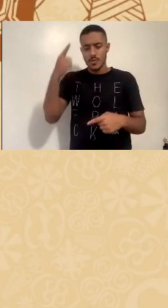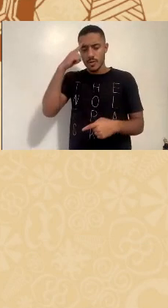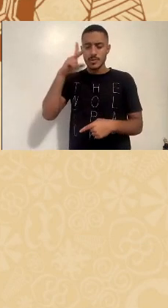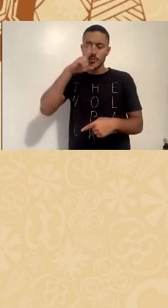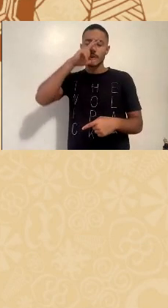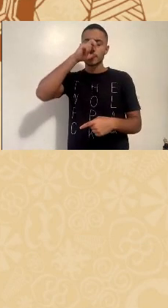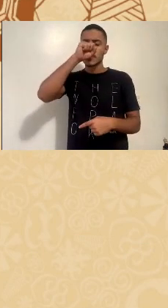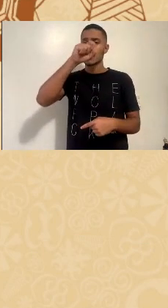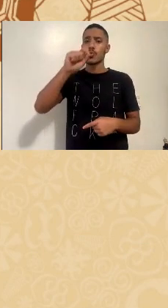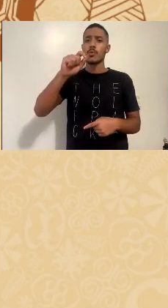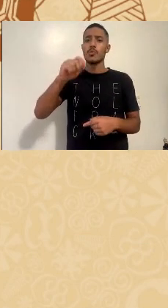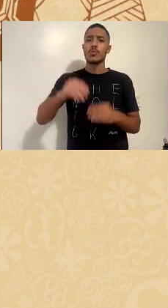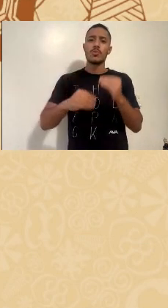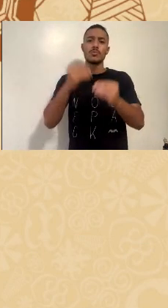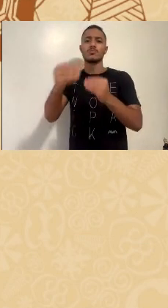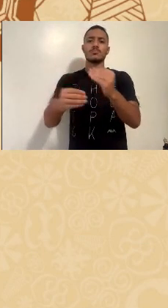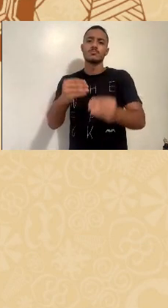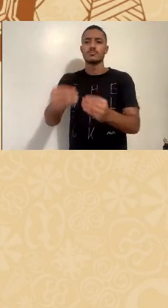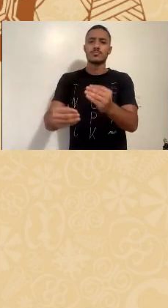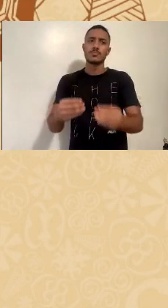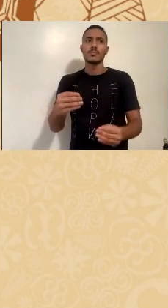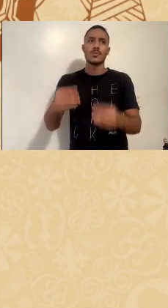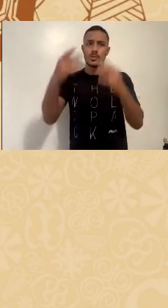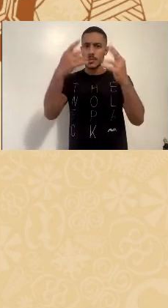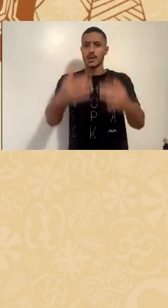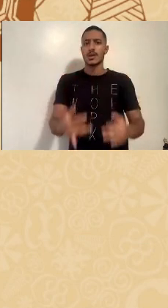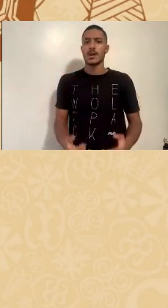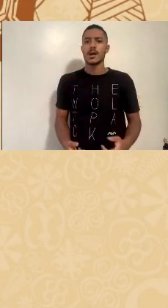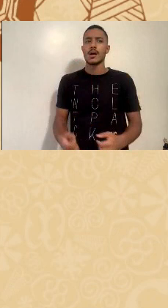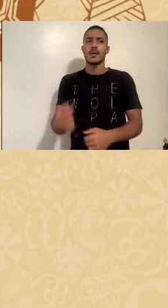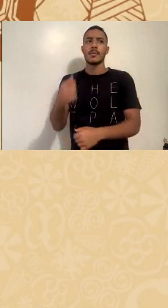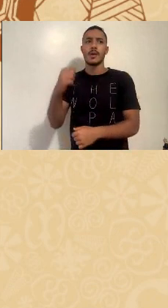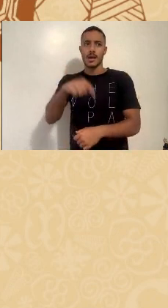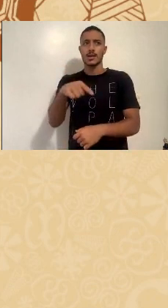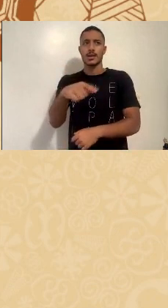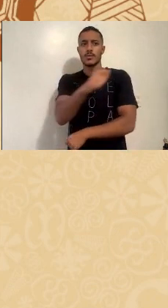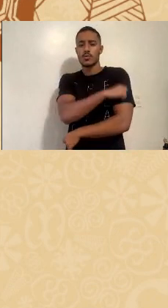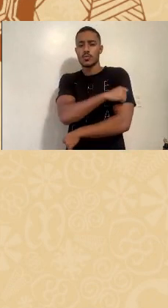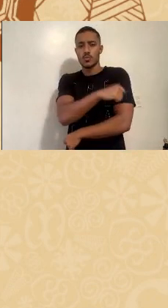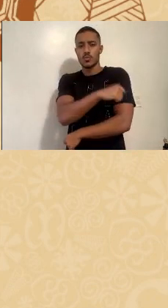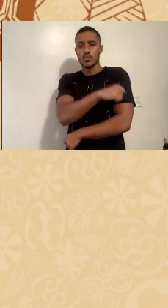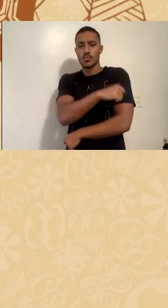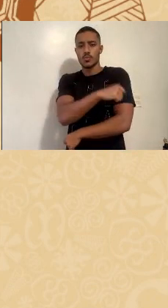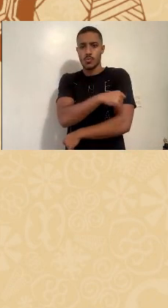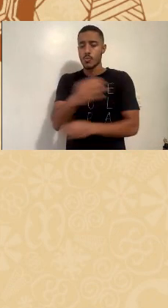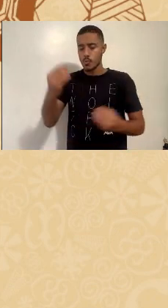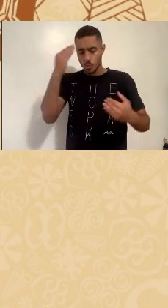para o CR do Rio. Muito obrigada, Micael. Cláudia?